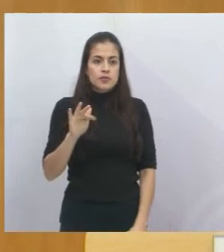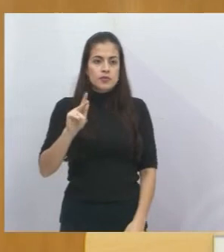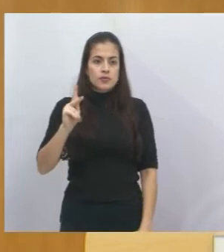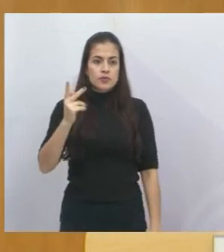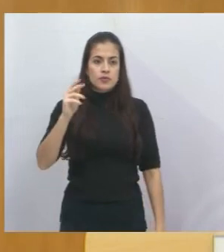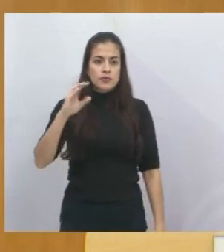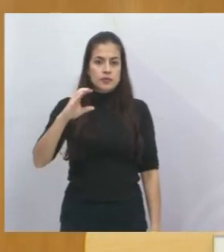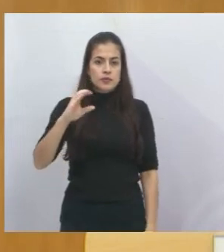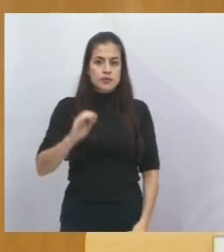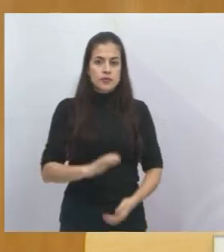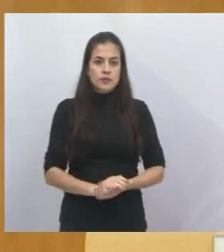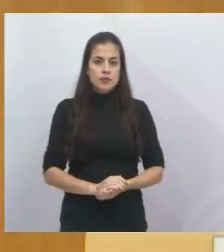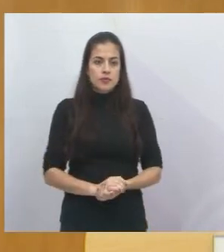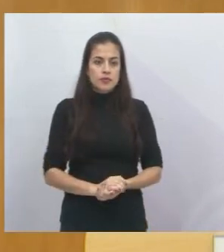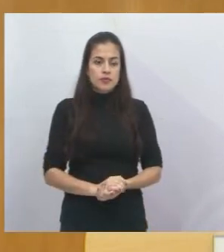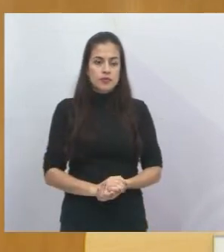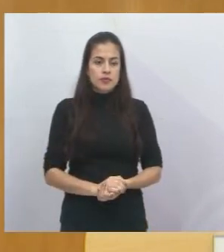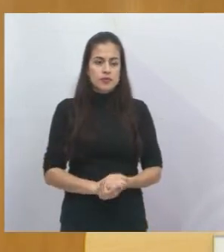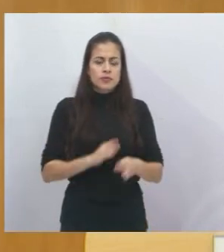Aprovada em